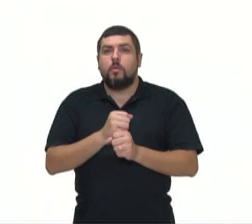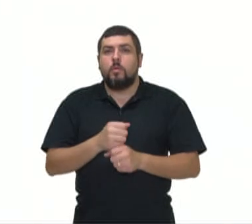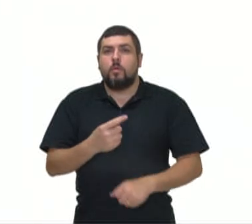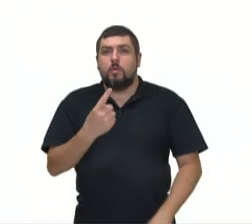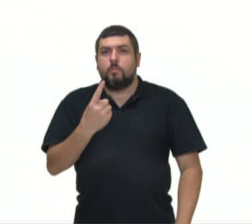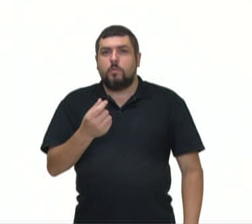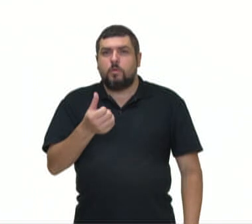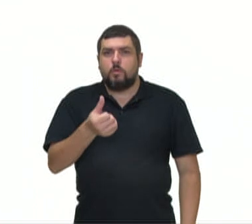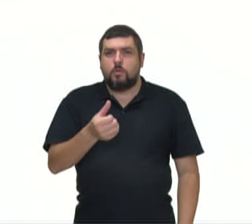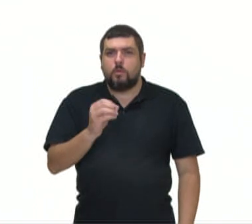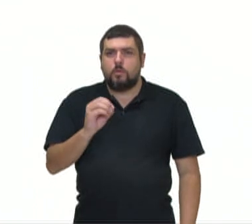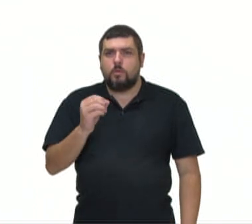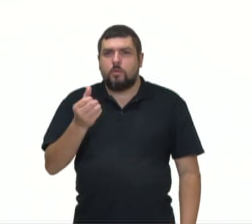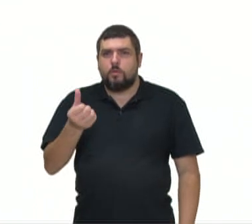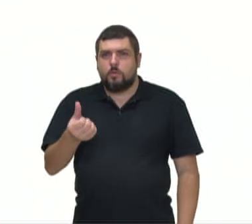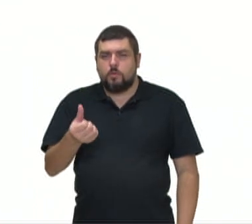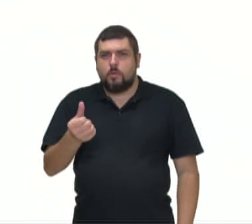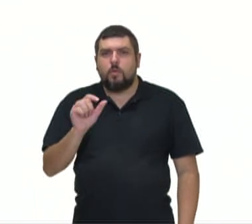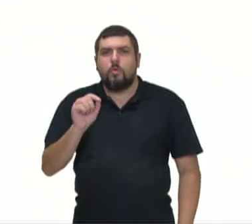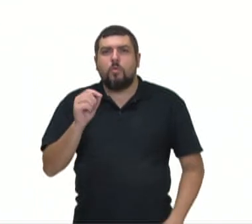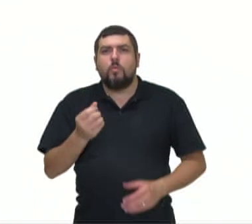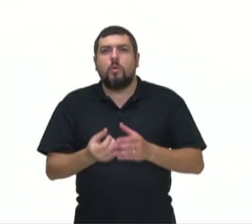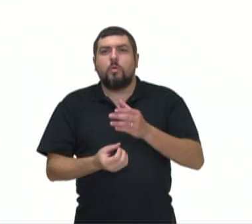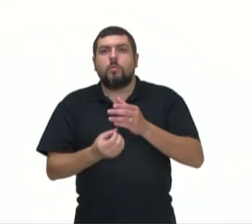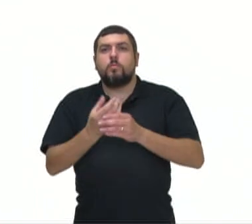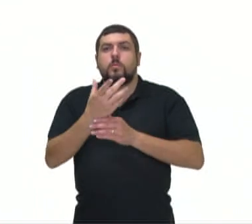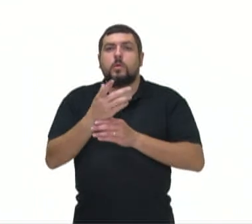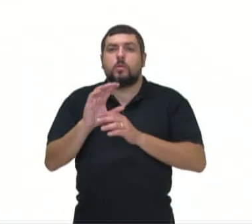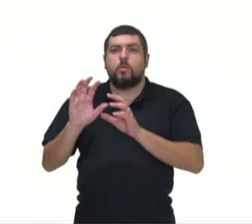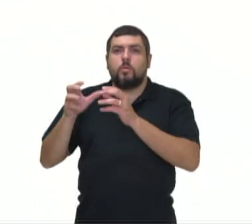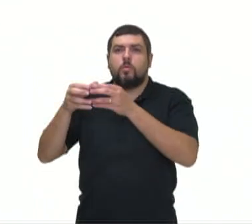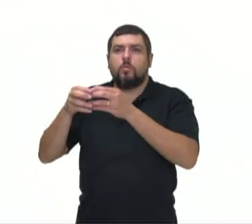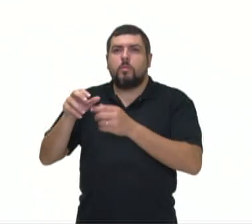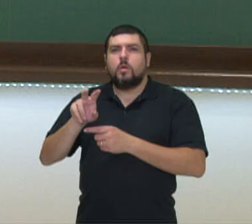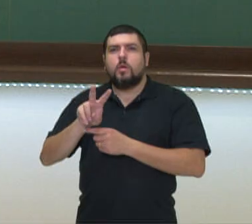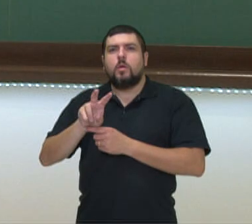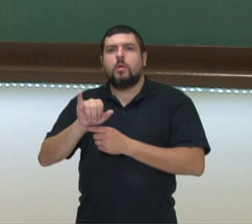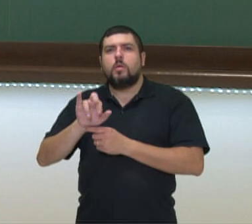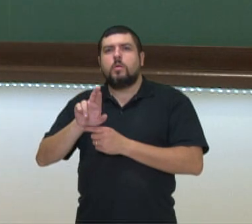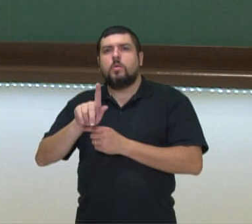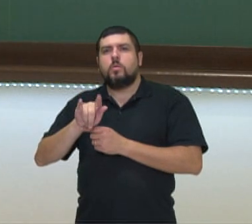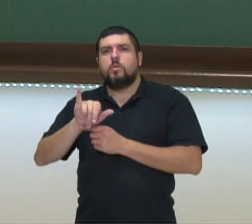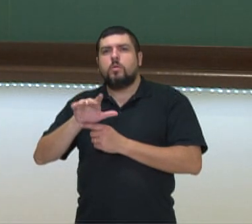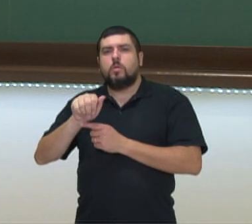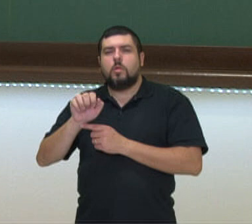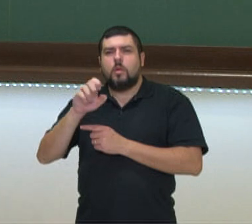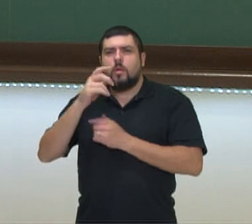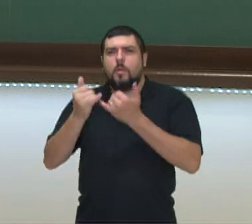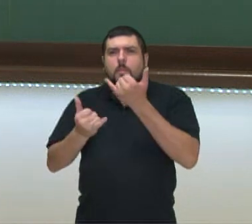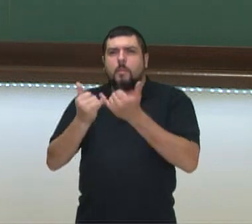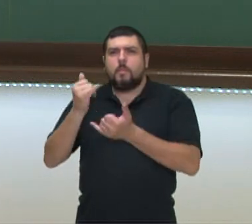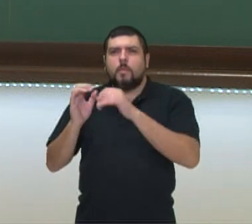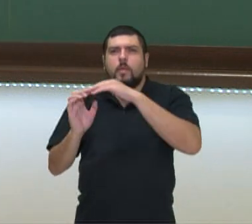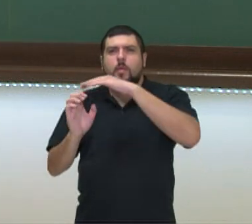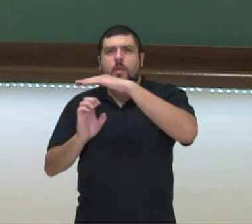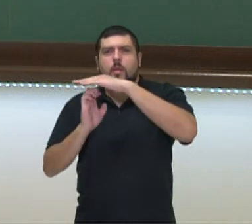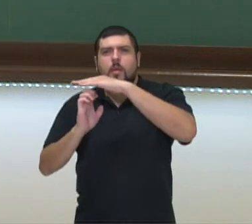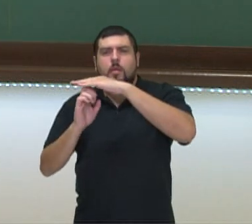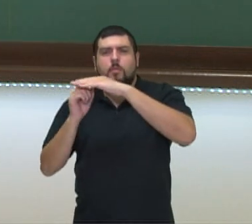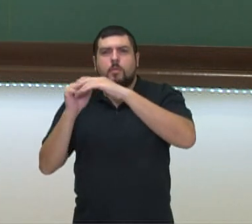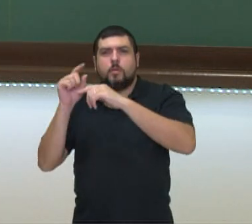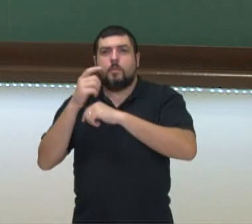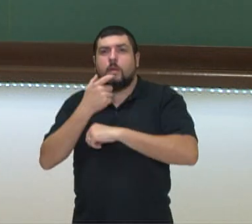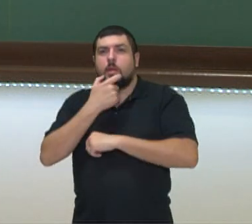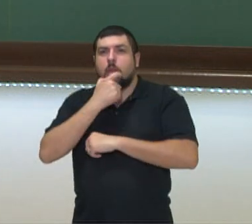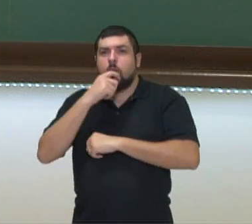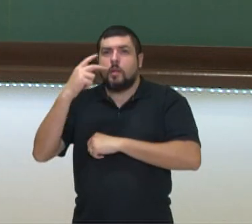1606, fundação da Virginia Company of London, né? Essa empresa de exploração que inicia,